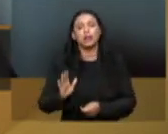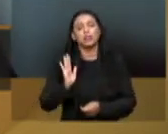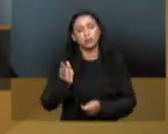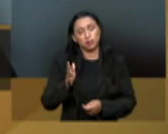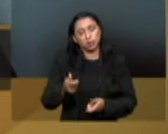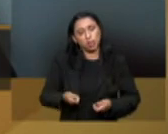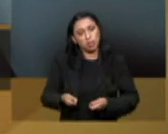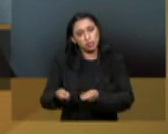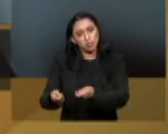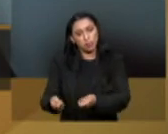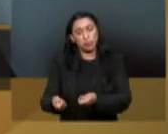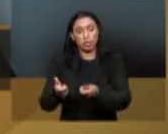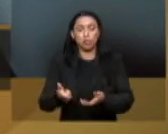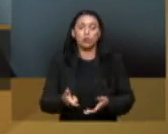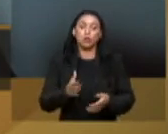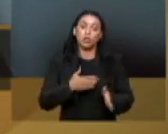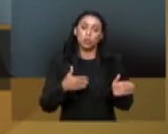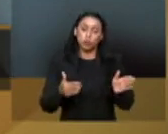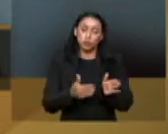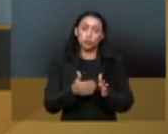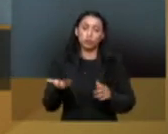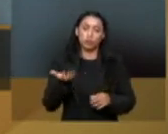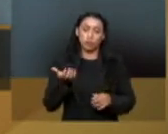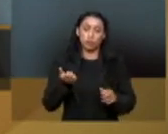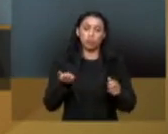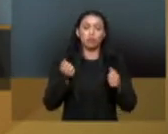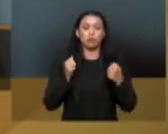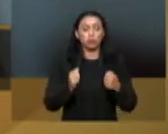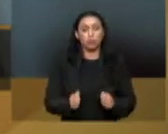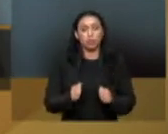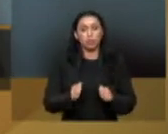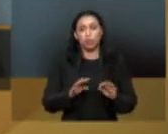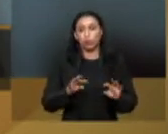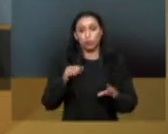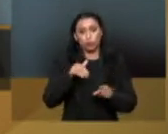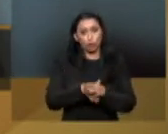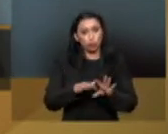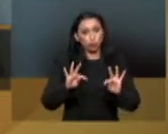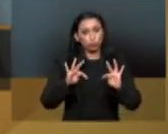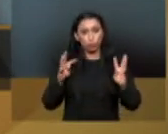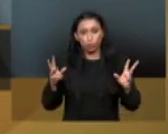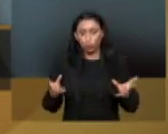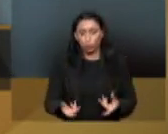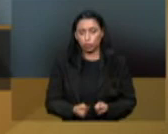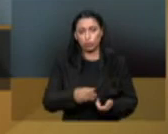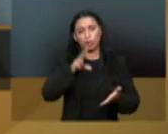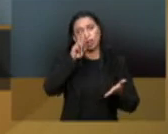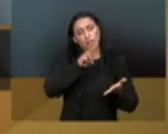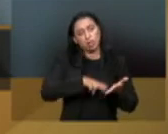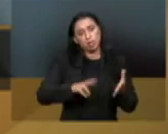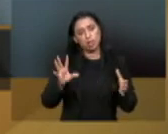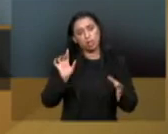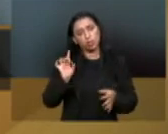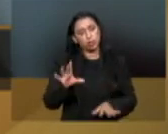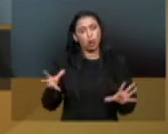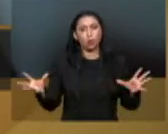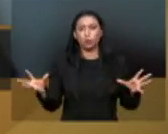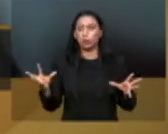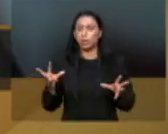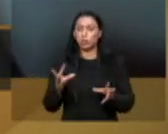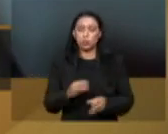e que todos os interessados terão acesso à íntegra dos votos. Eu passo a leitura apenas de um resumo